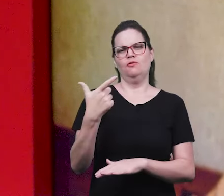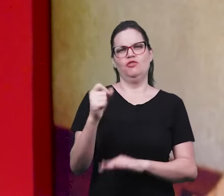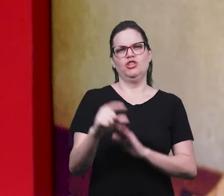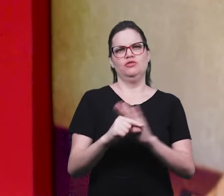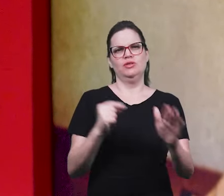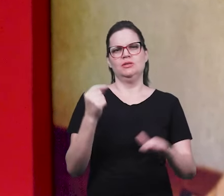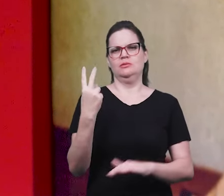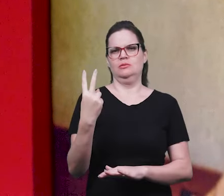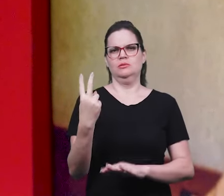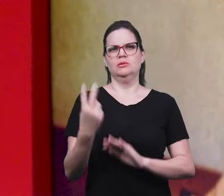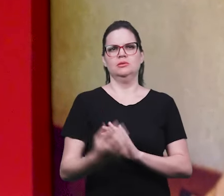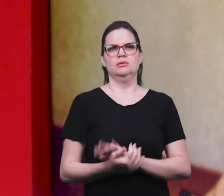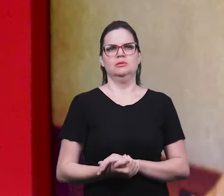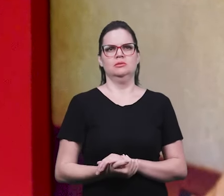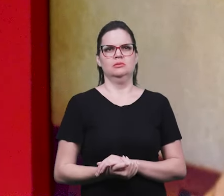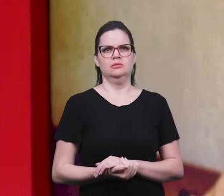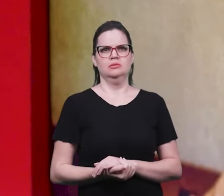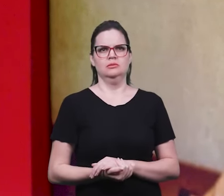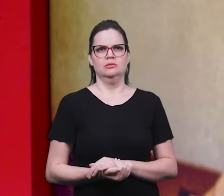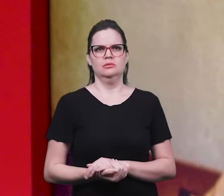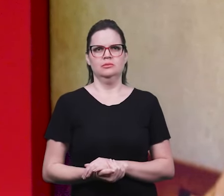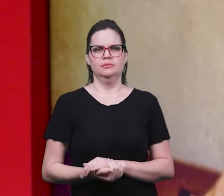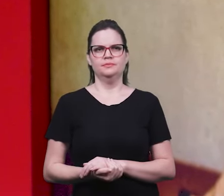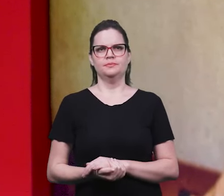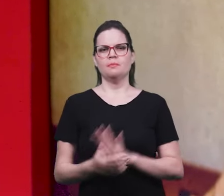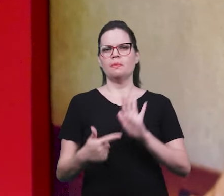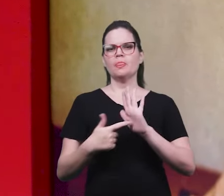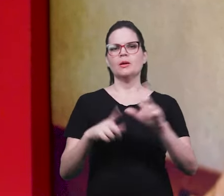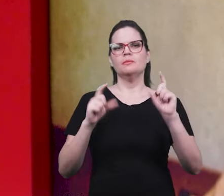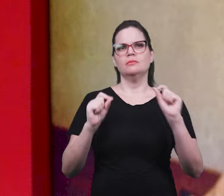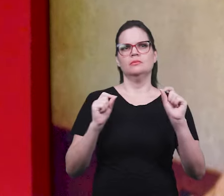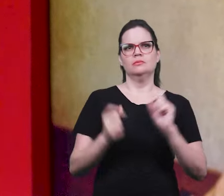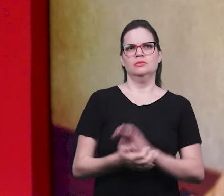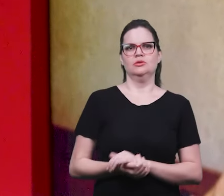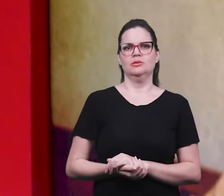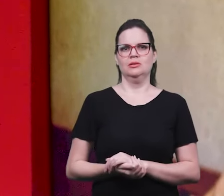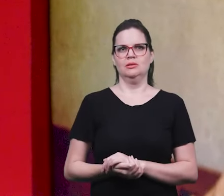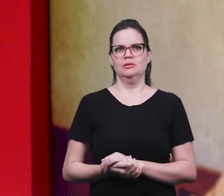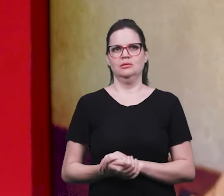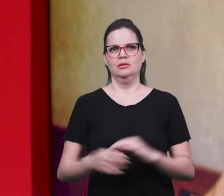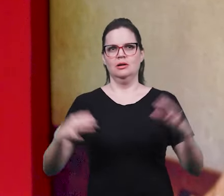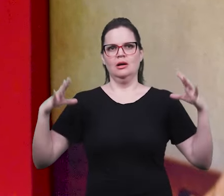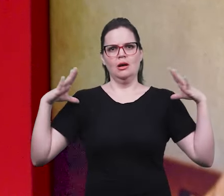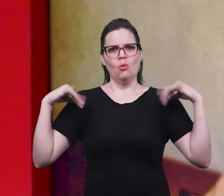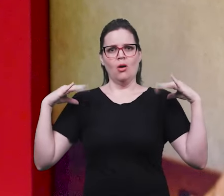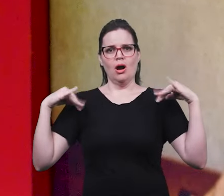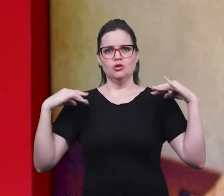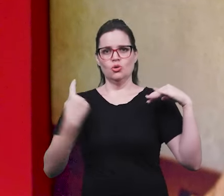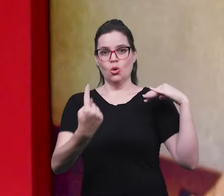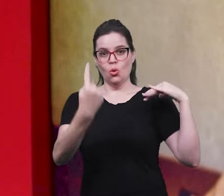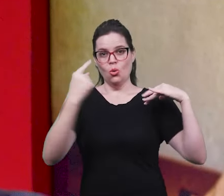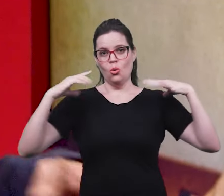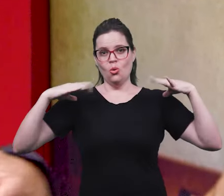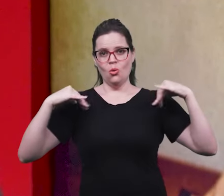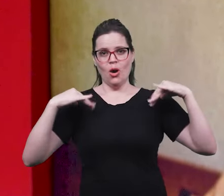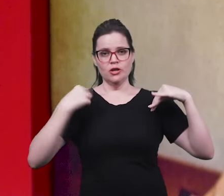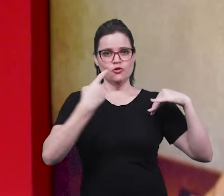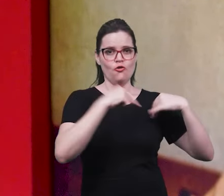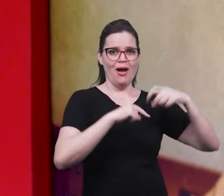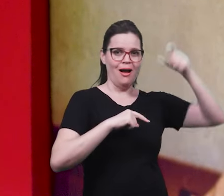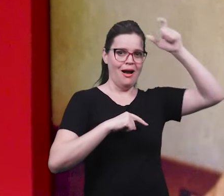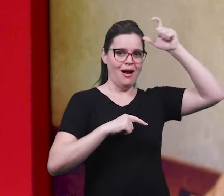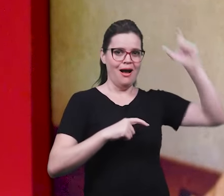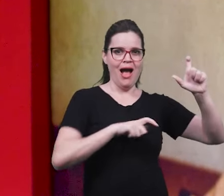Apocalipse 20, acho que é 2, no início do Apocalipse fala 20, versículo 2, que o Senhor viu um anjo para amarrar o adversário, amarrou mil anos. Então, o poder de